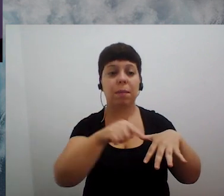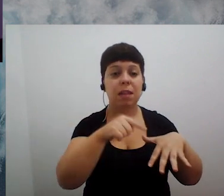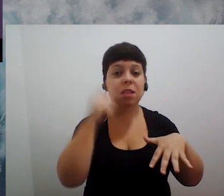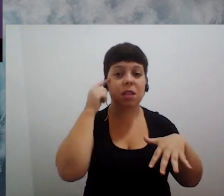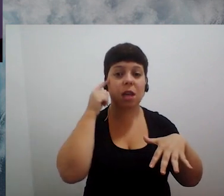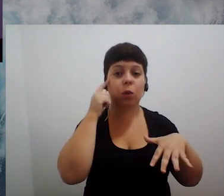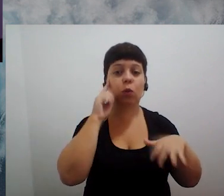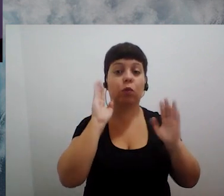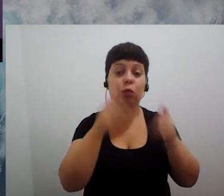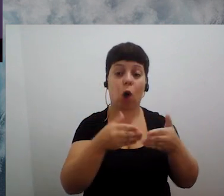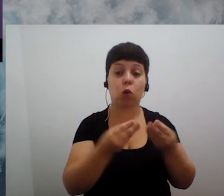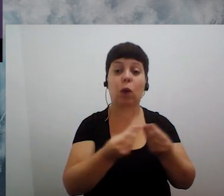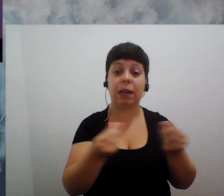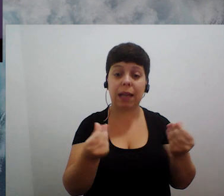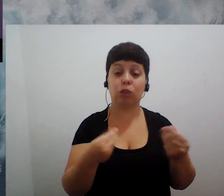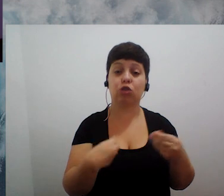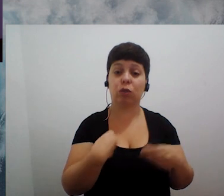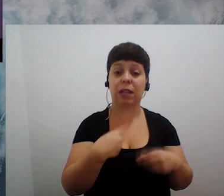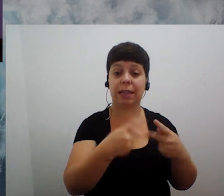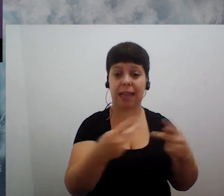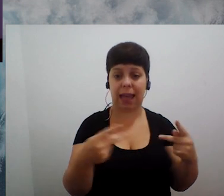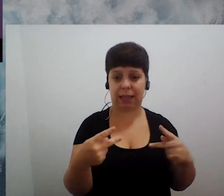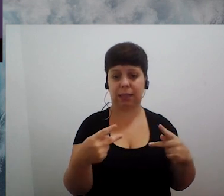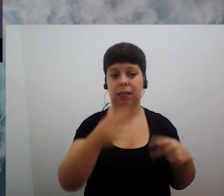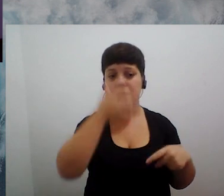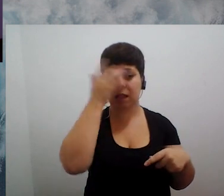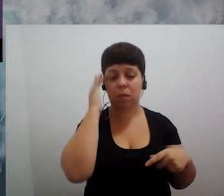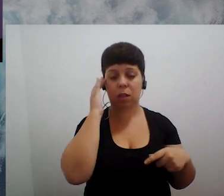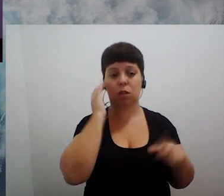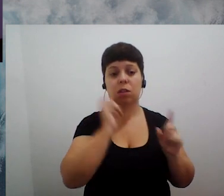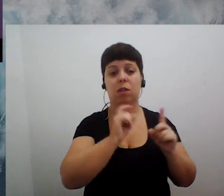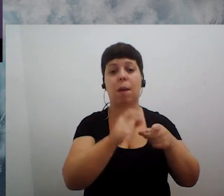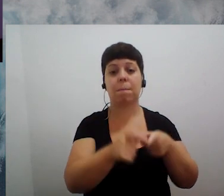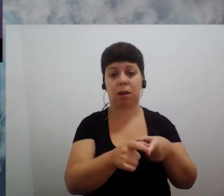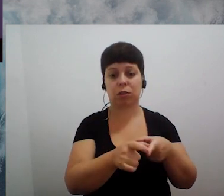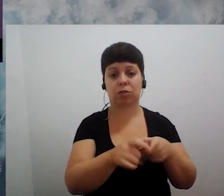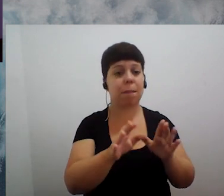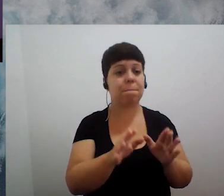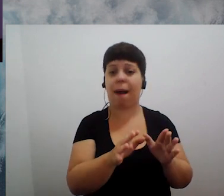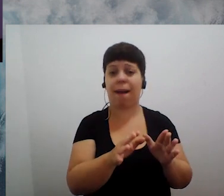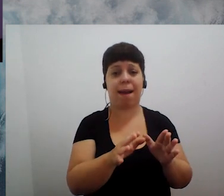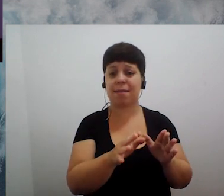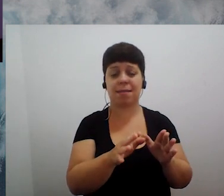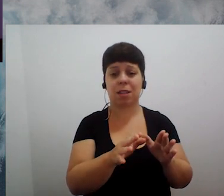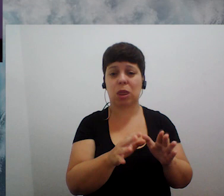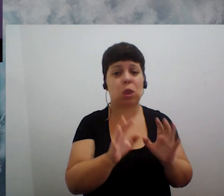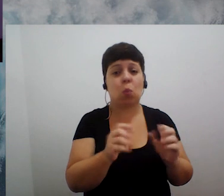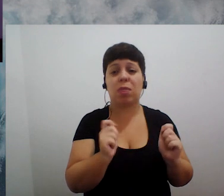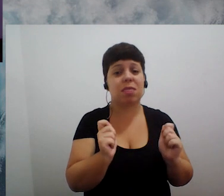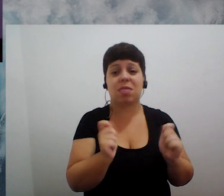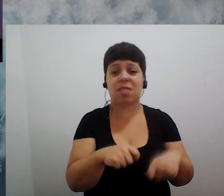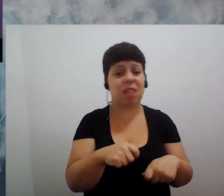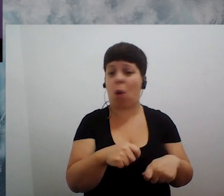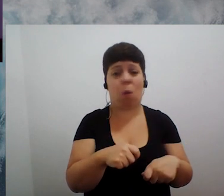que está lá longe, mas por conta delas, né? Da qualidade de vida delas, das pessoas que estão à margem, mas que não